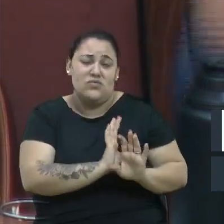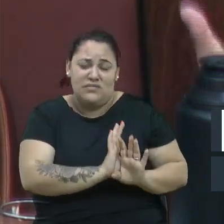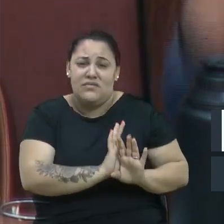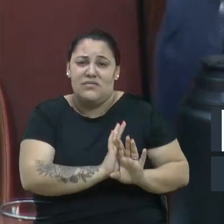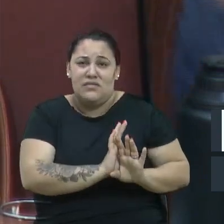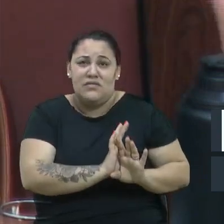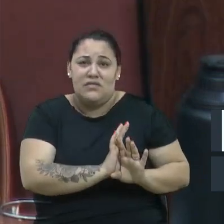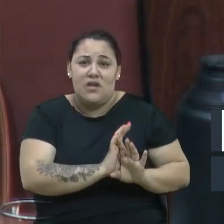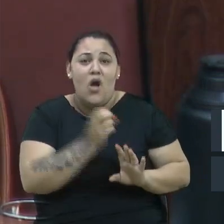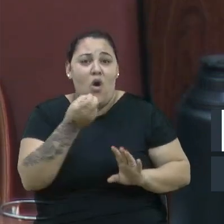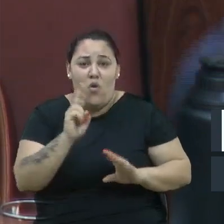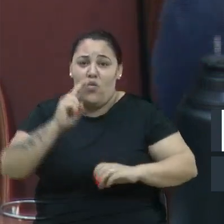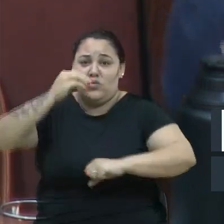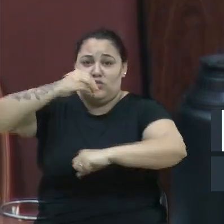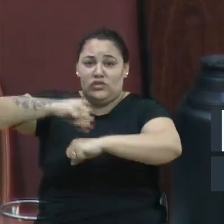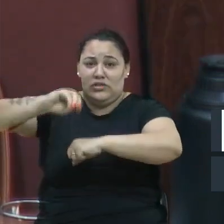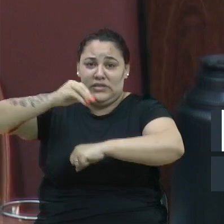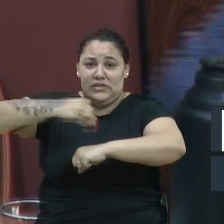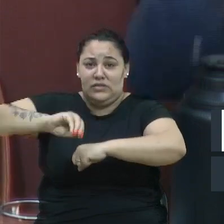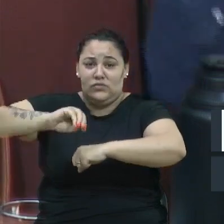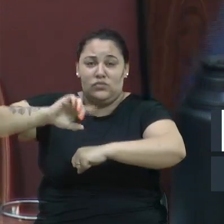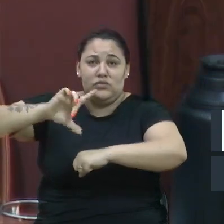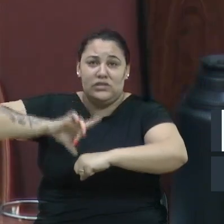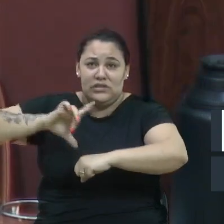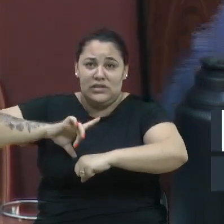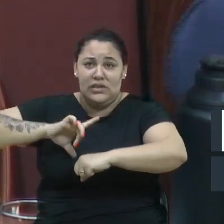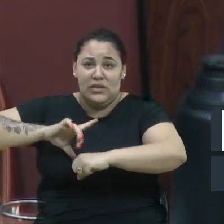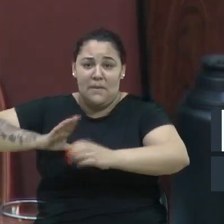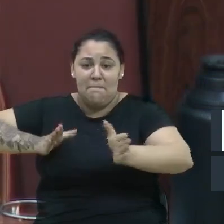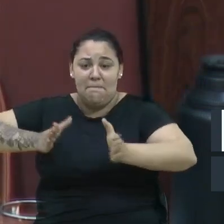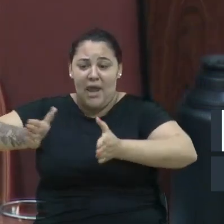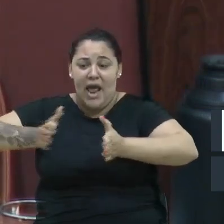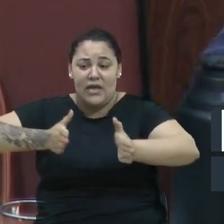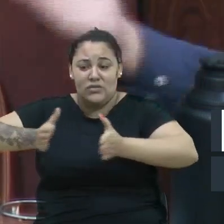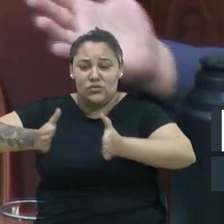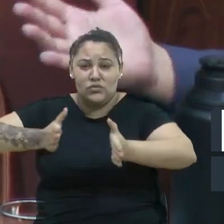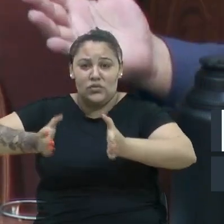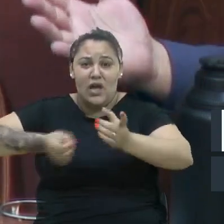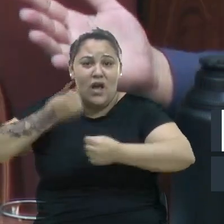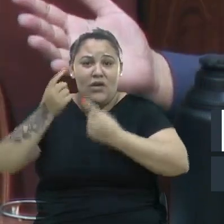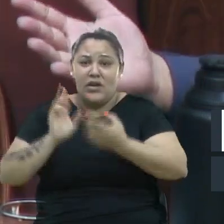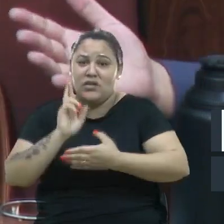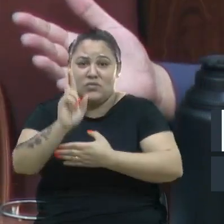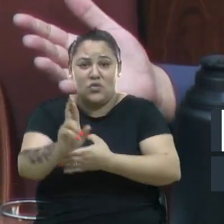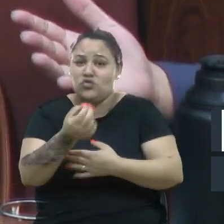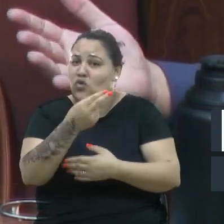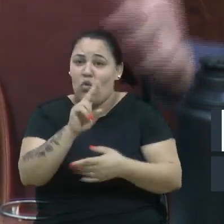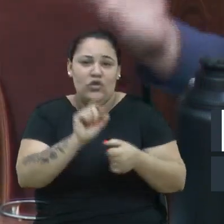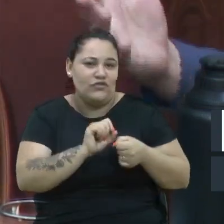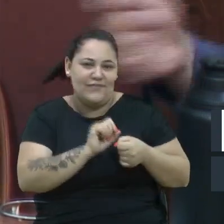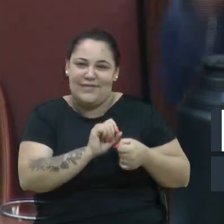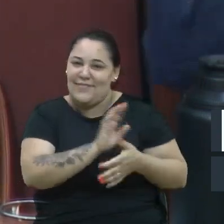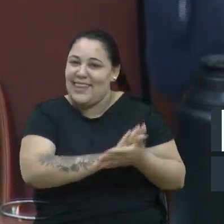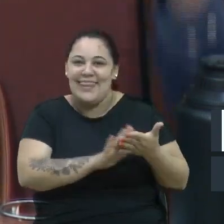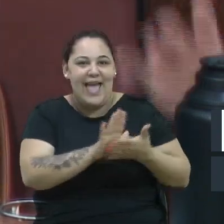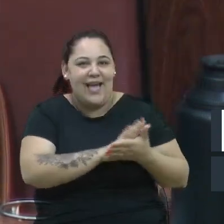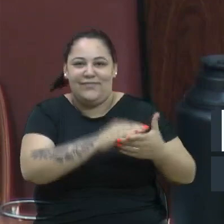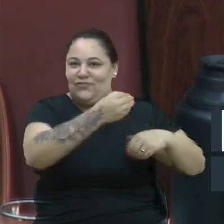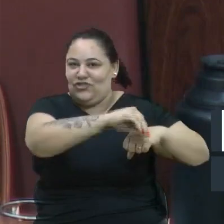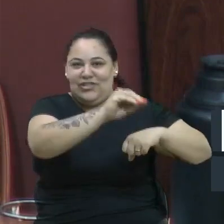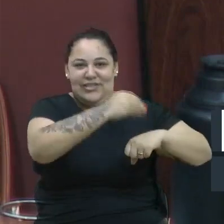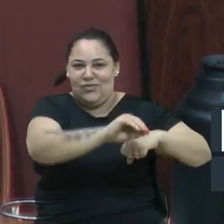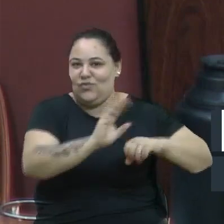Ou indicação tem fluxo, tem prazo, alguém responde, ou não vamos mais fazer indicação. Eu não sei, vamos mandar